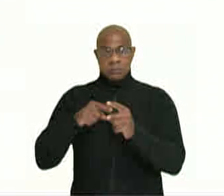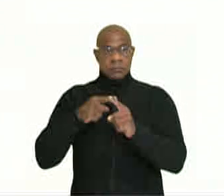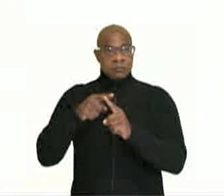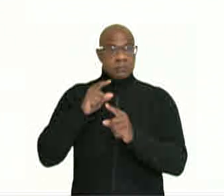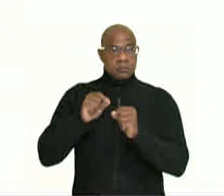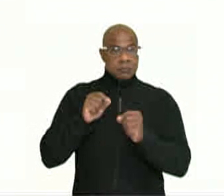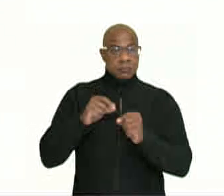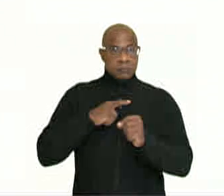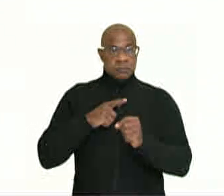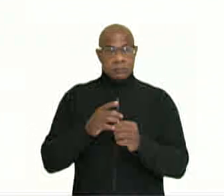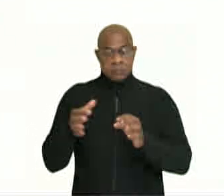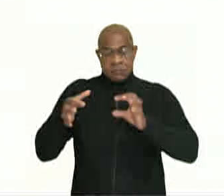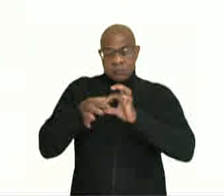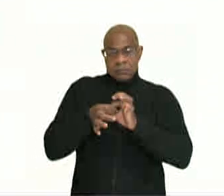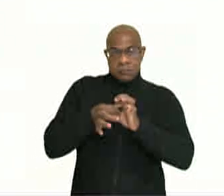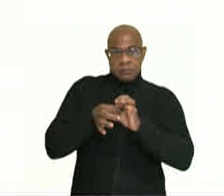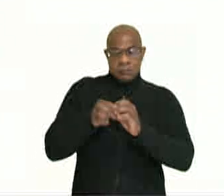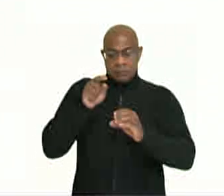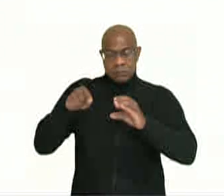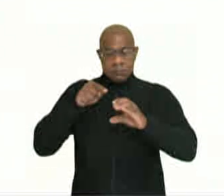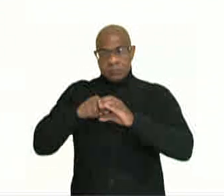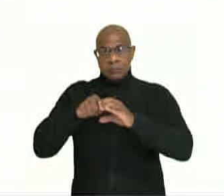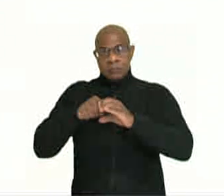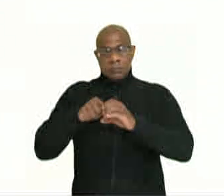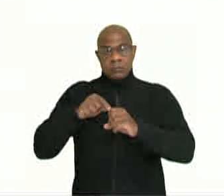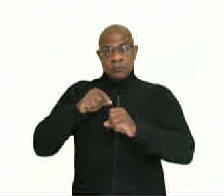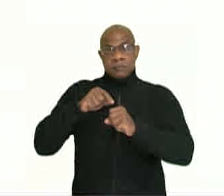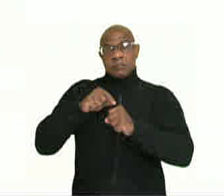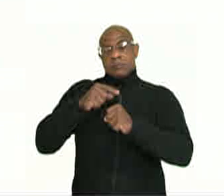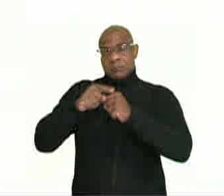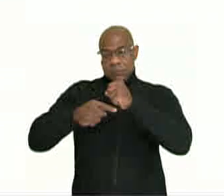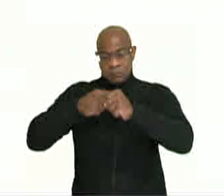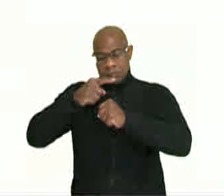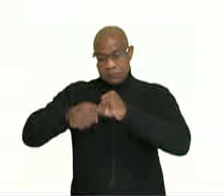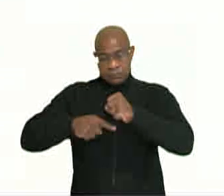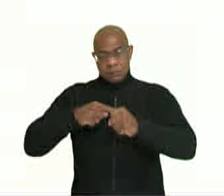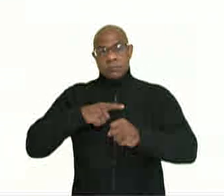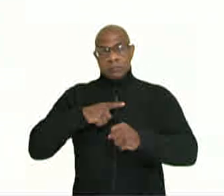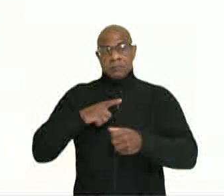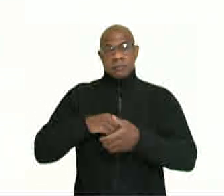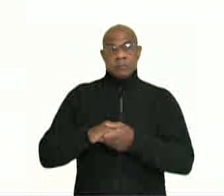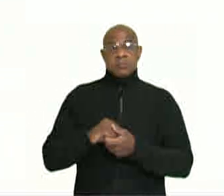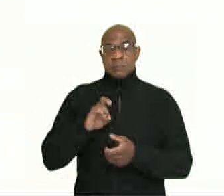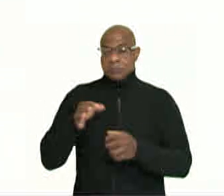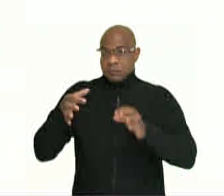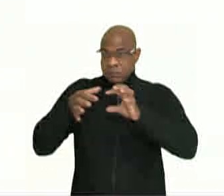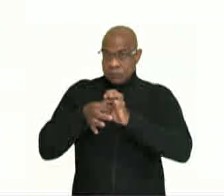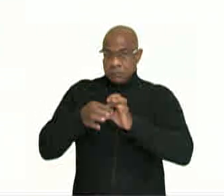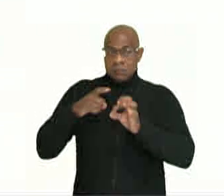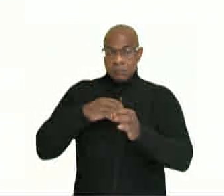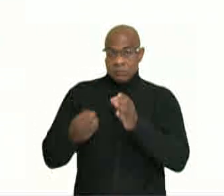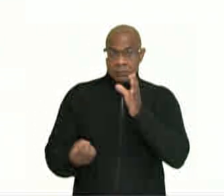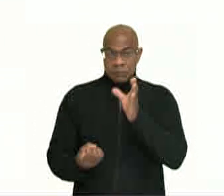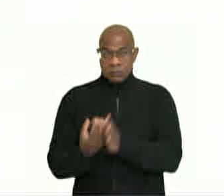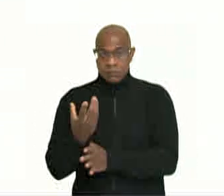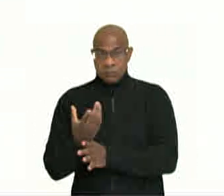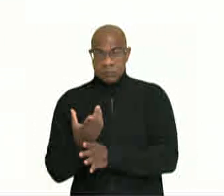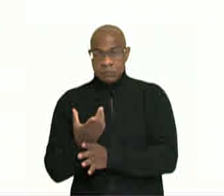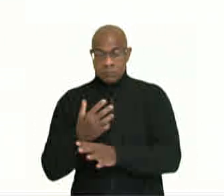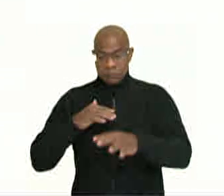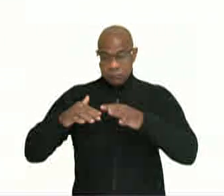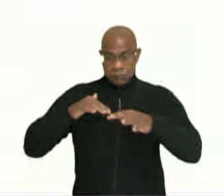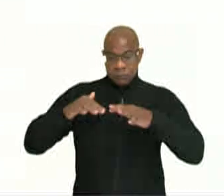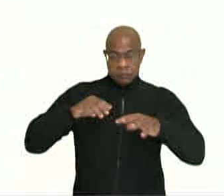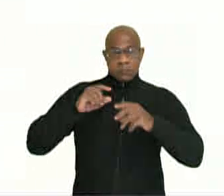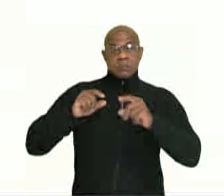núcleo atômico. Só ocorrem modificações em relação aos prótons se estiverem ocorrendo reações nucleares, como